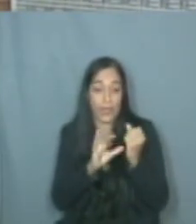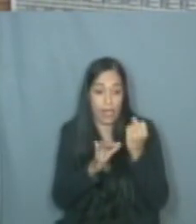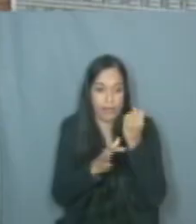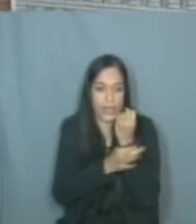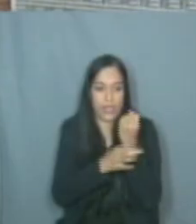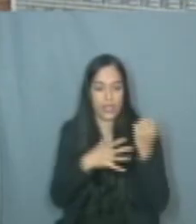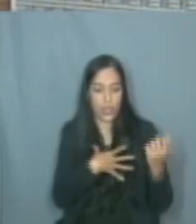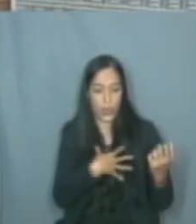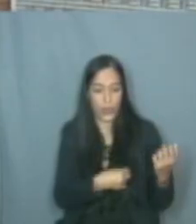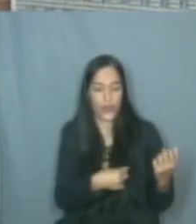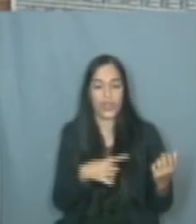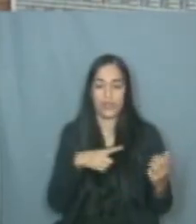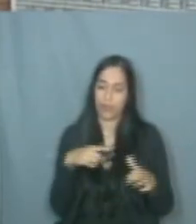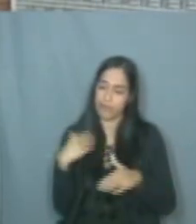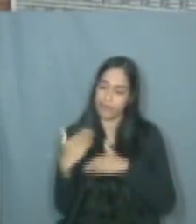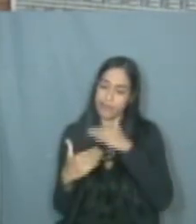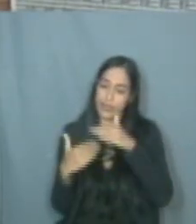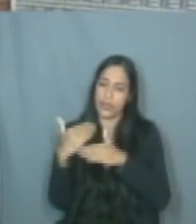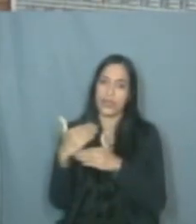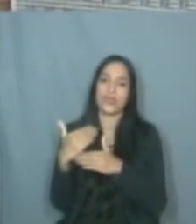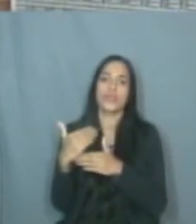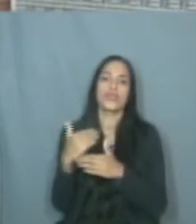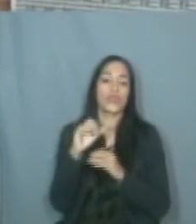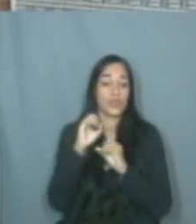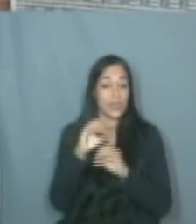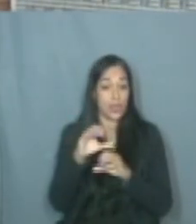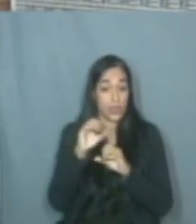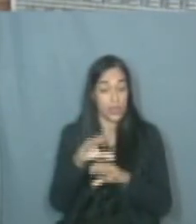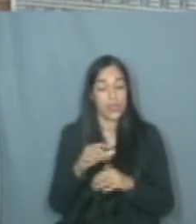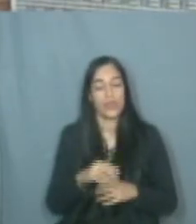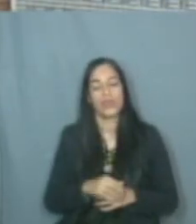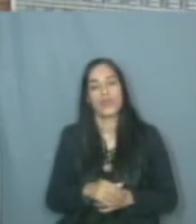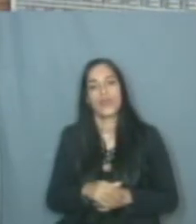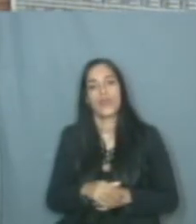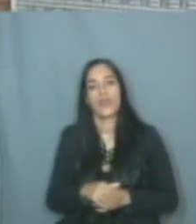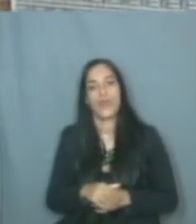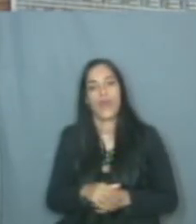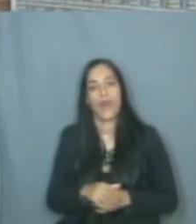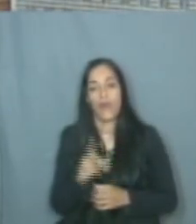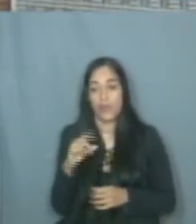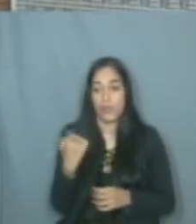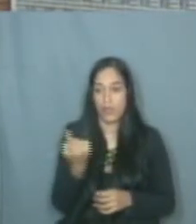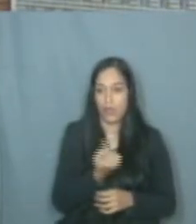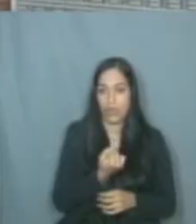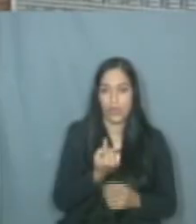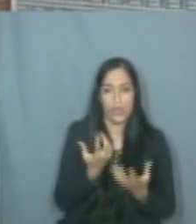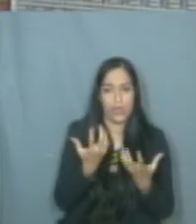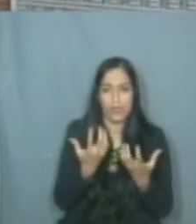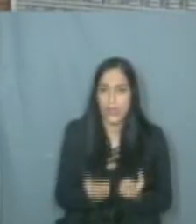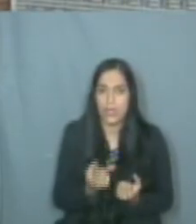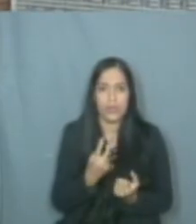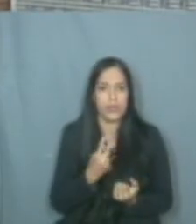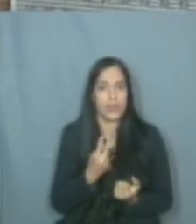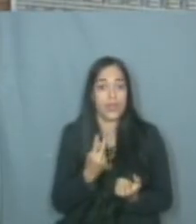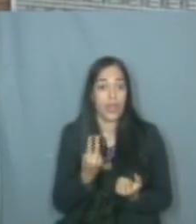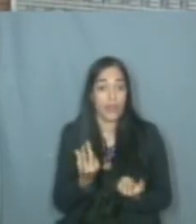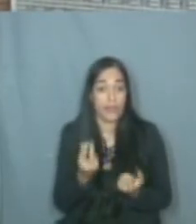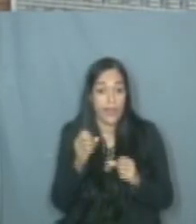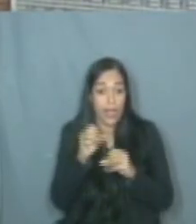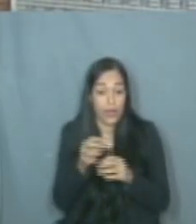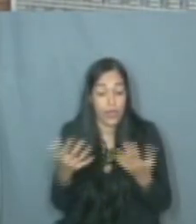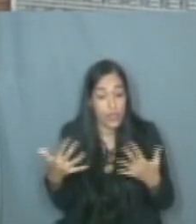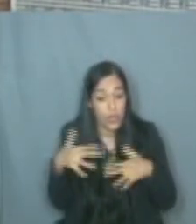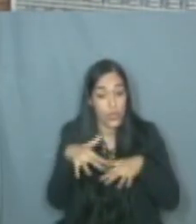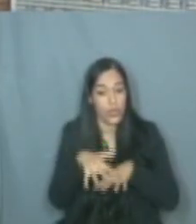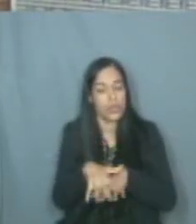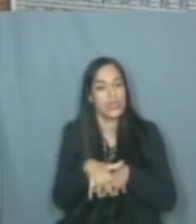garantir que seus filhos tenham progressão justamente na educação. É inadmissível que a educação inclusiva não pode